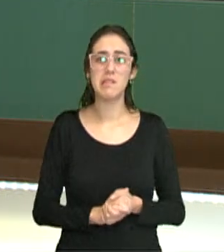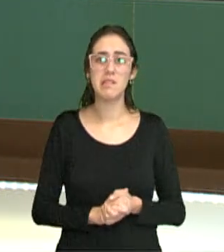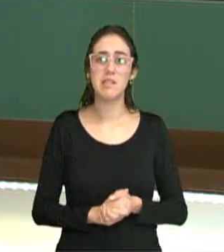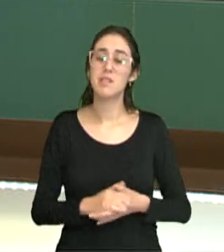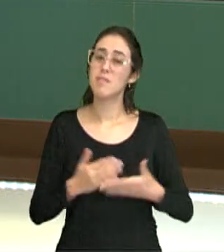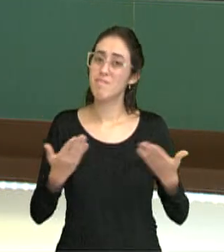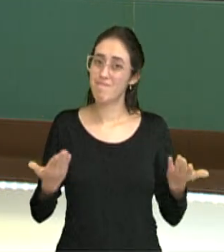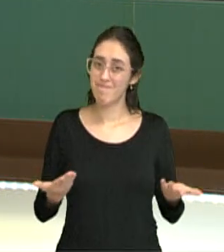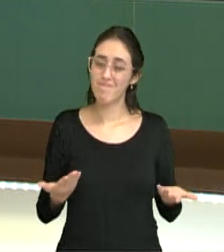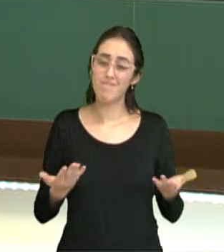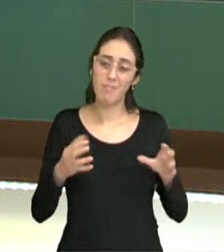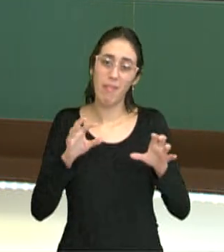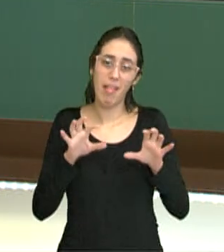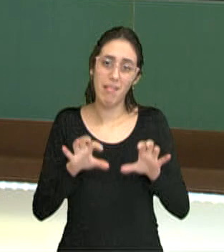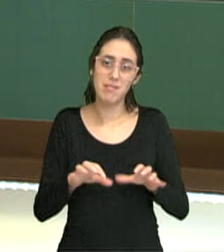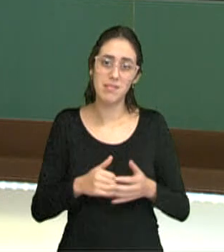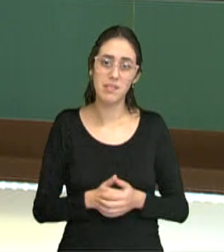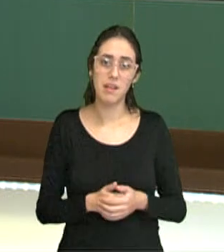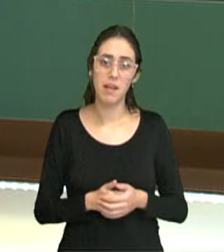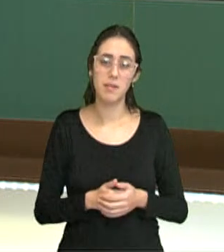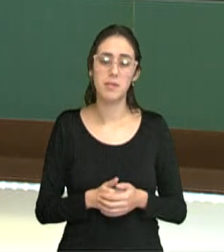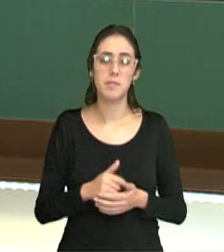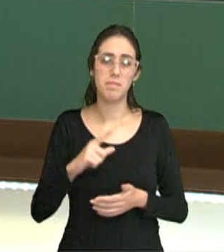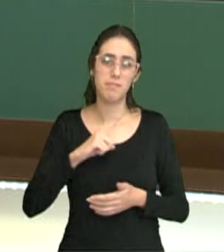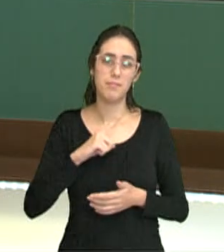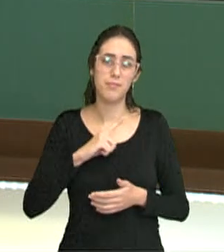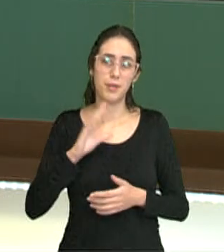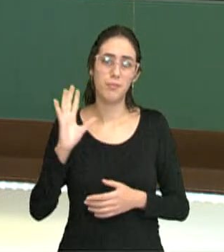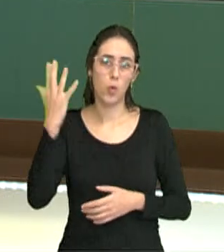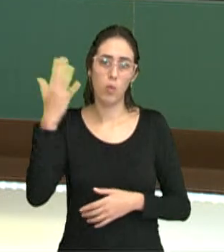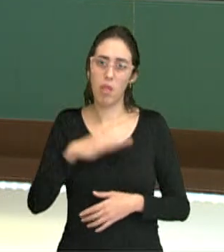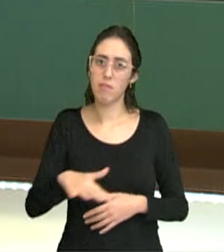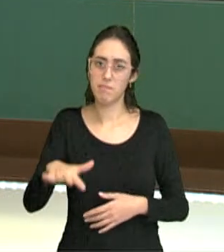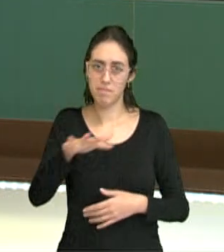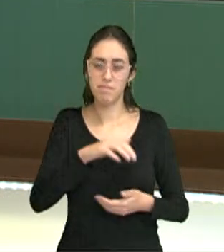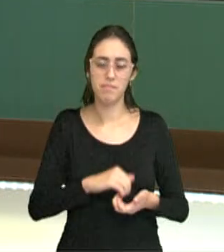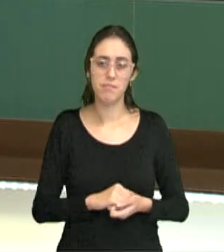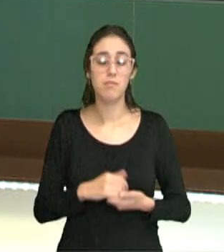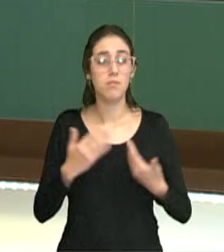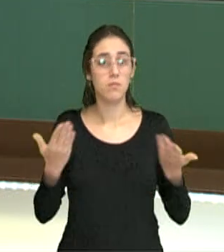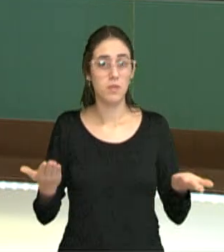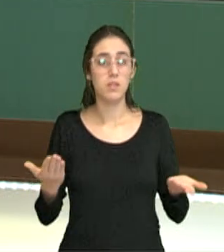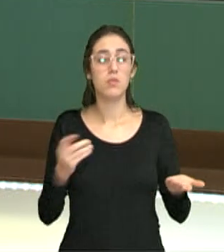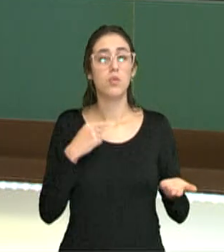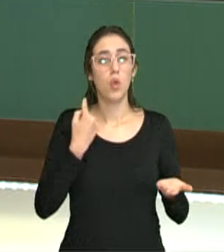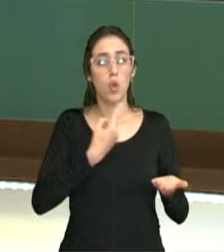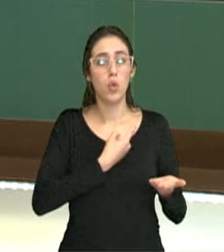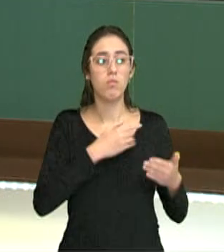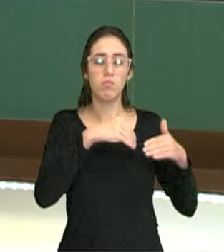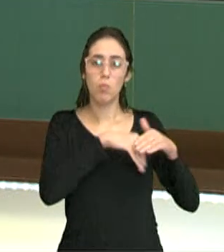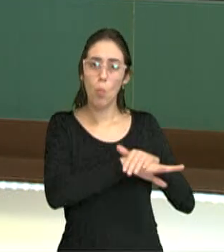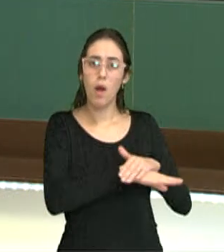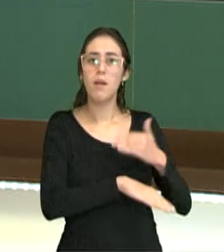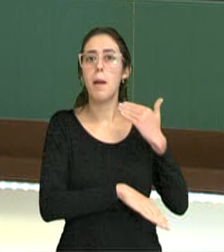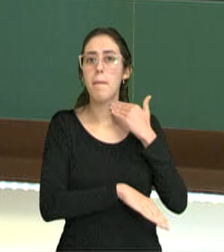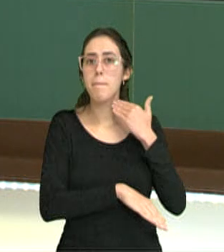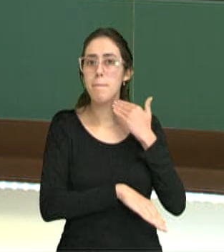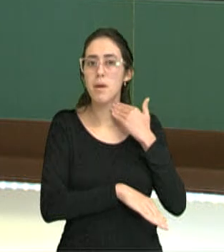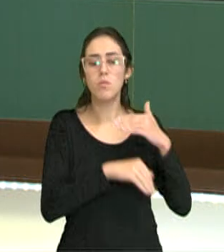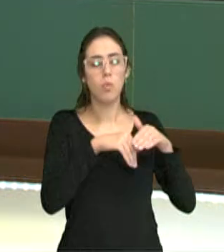a regra, na verdade, não é a exceção. Então, depositando no banco, a gente, além